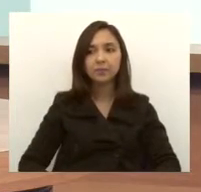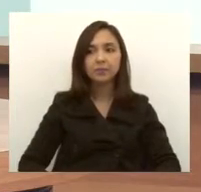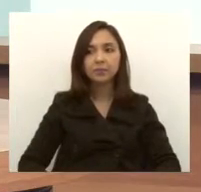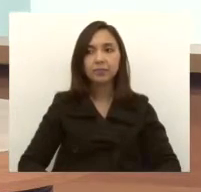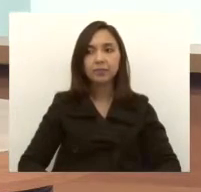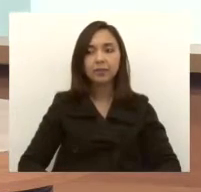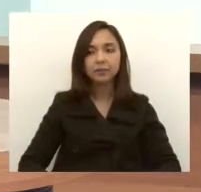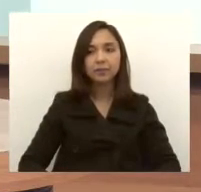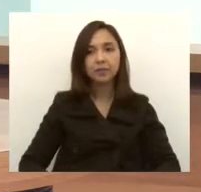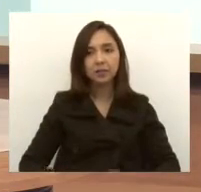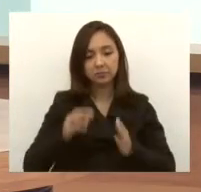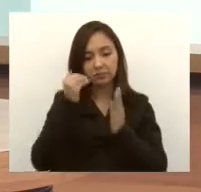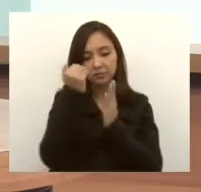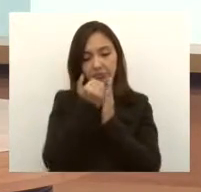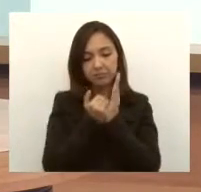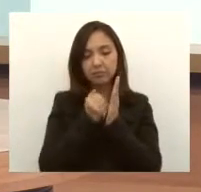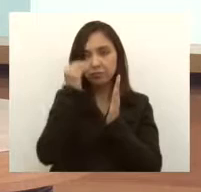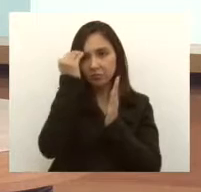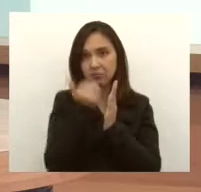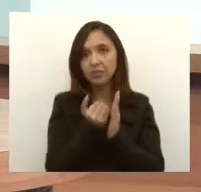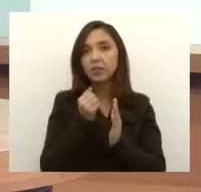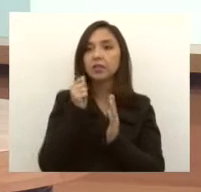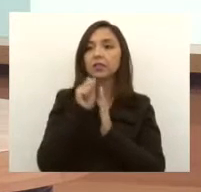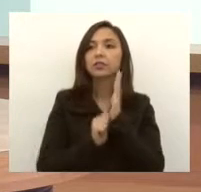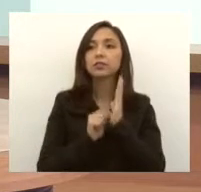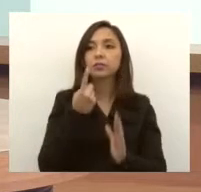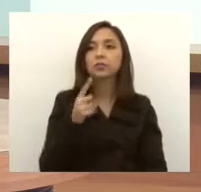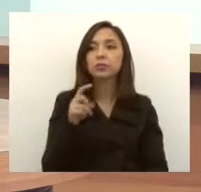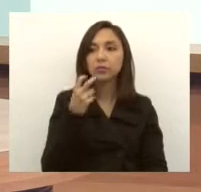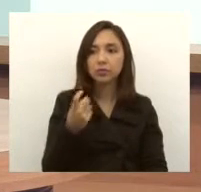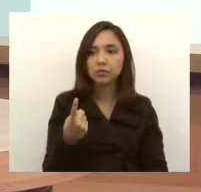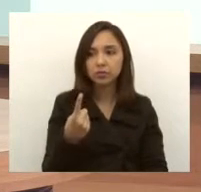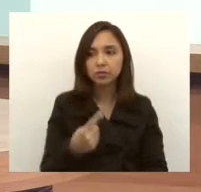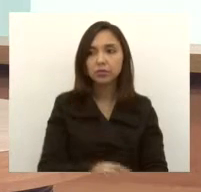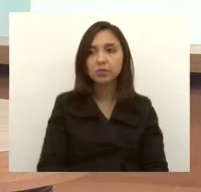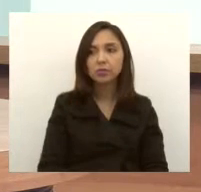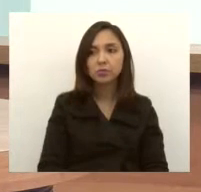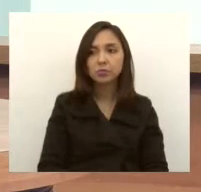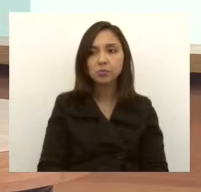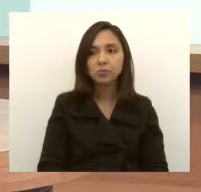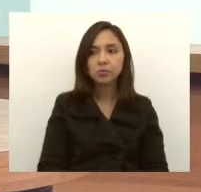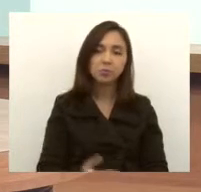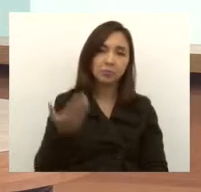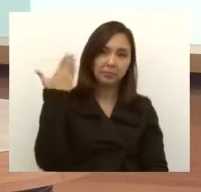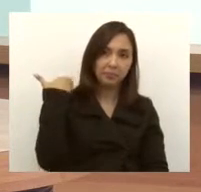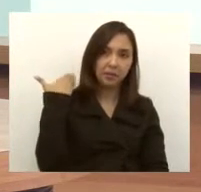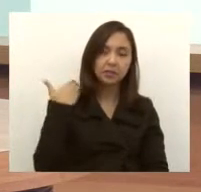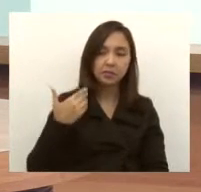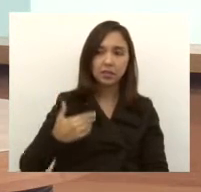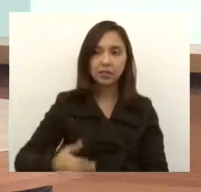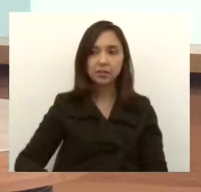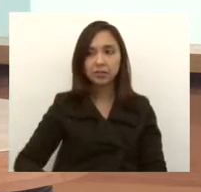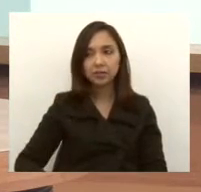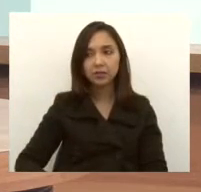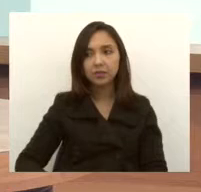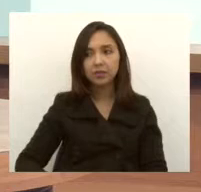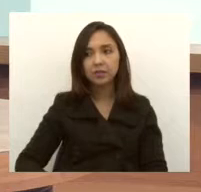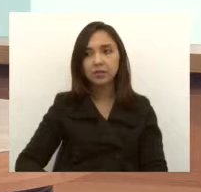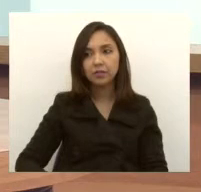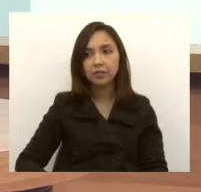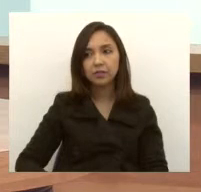respeita o regimento interno. Então vamos lá. Pelo artigo 151, contar. Eu fiz parte do. Vem cá, Ceará, perto aqui